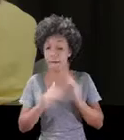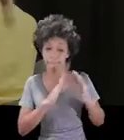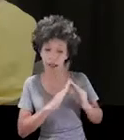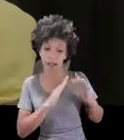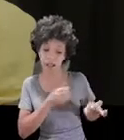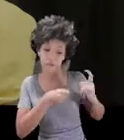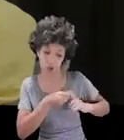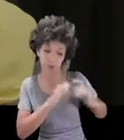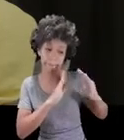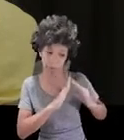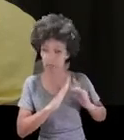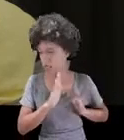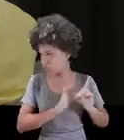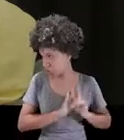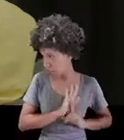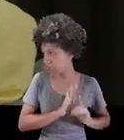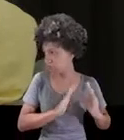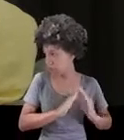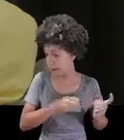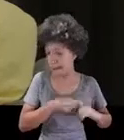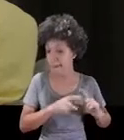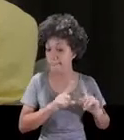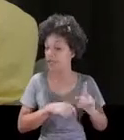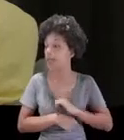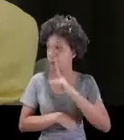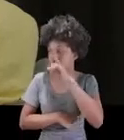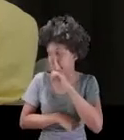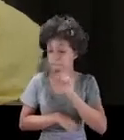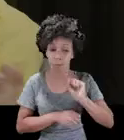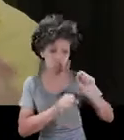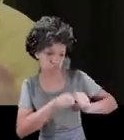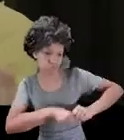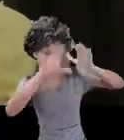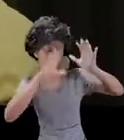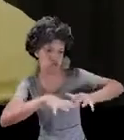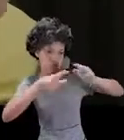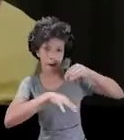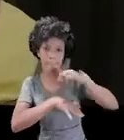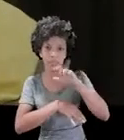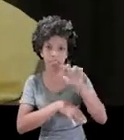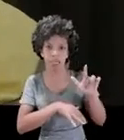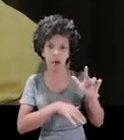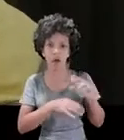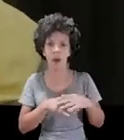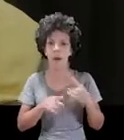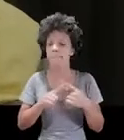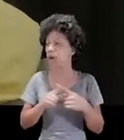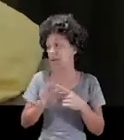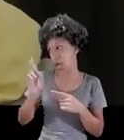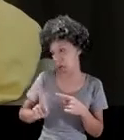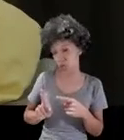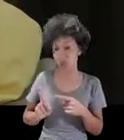ele vai para casa dele que ele tem direito de ir para casa dele obviamente Mas ele tem um risco que pode vir um mim seu e explodir né